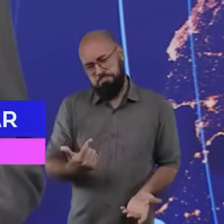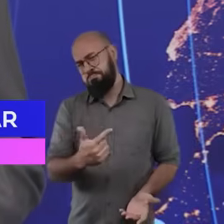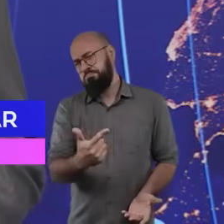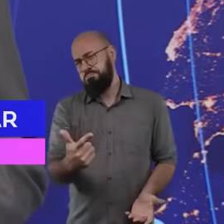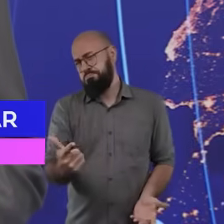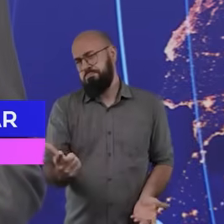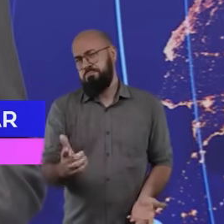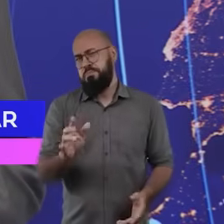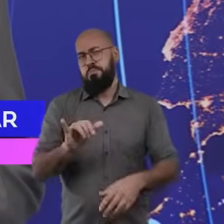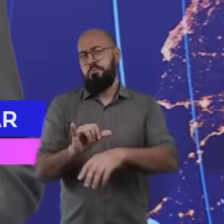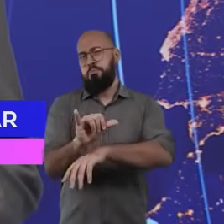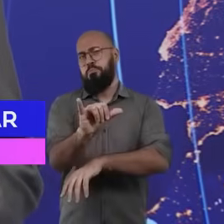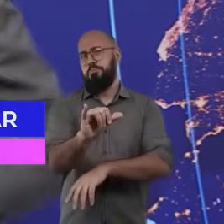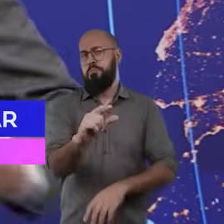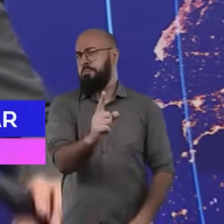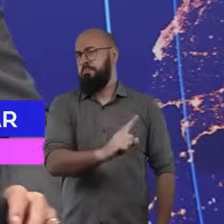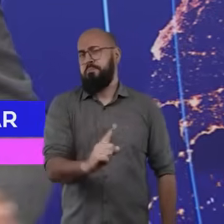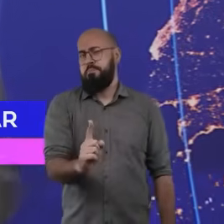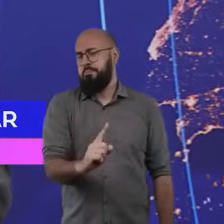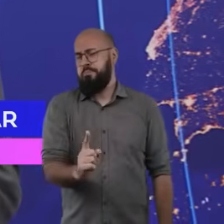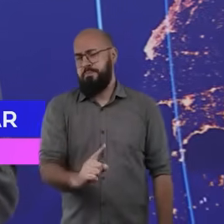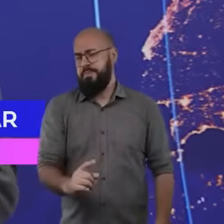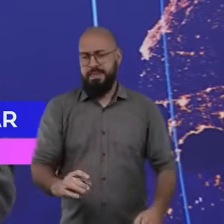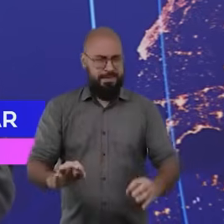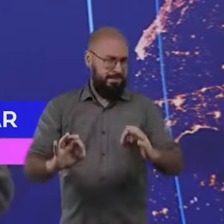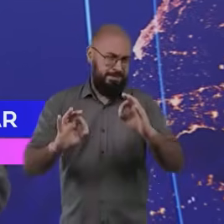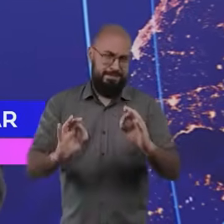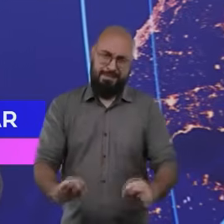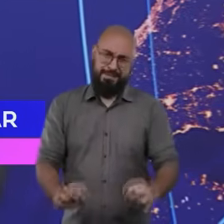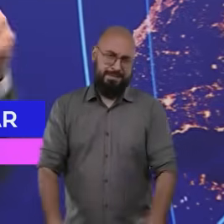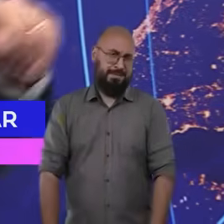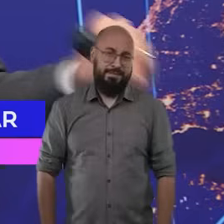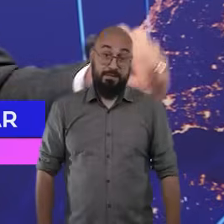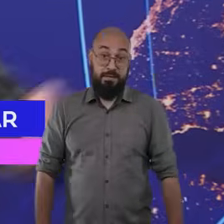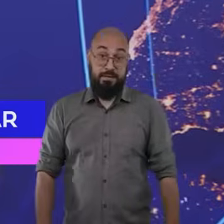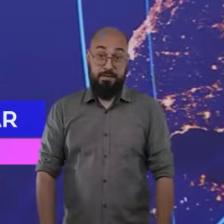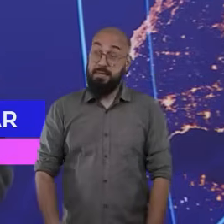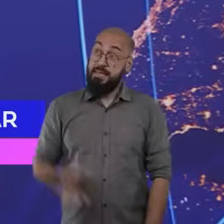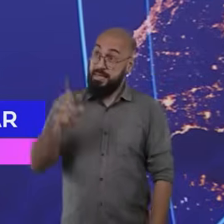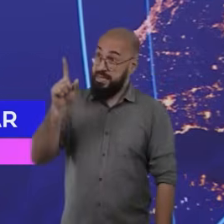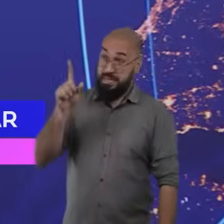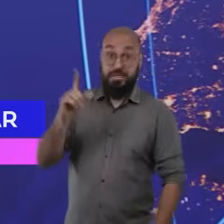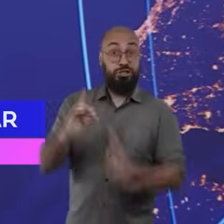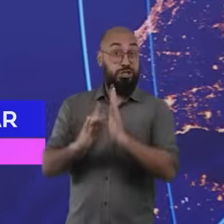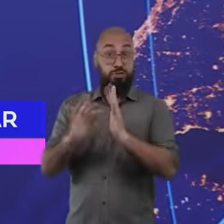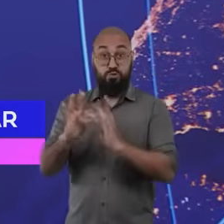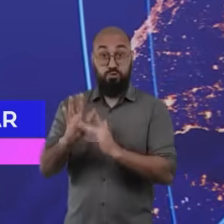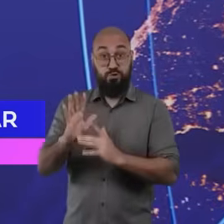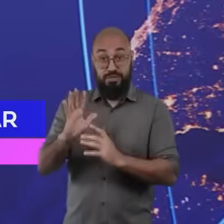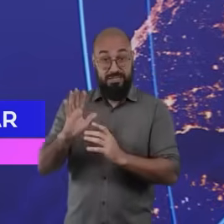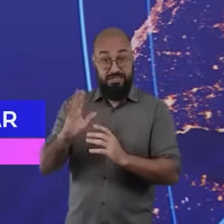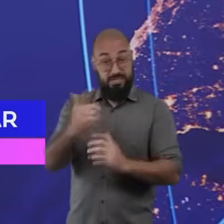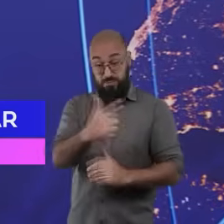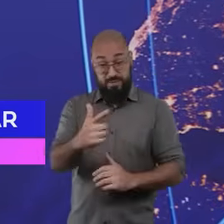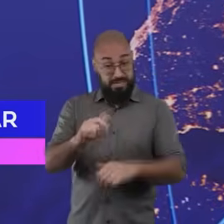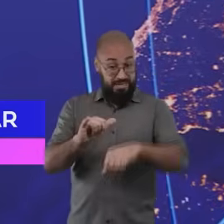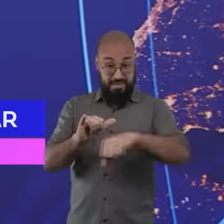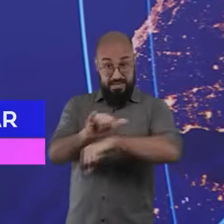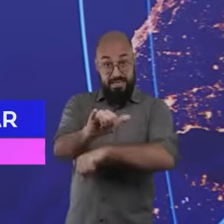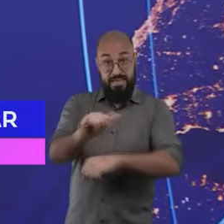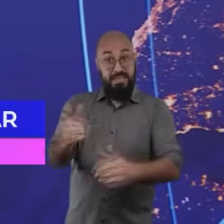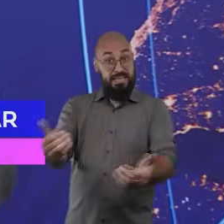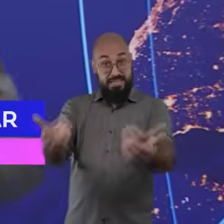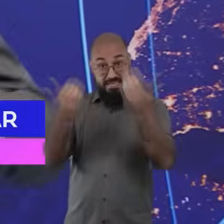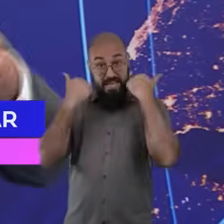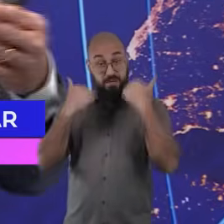não vai te decepcionar. Eu tenho certeza disso, porque nele não há decepção, nele só há certeza,